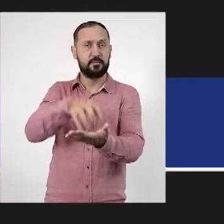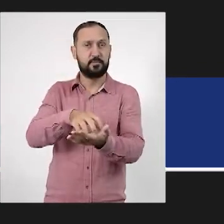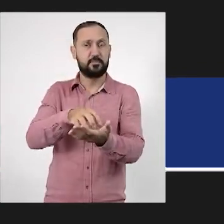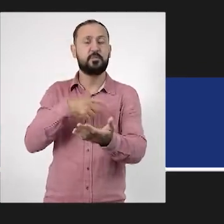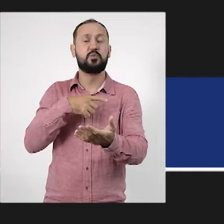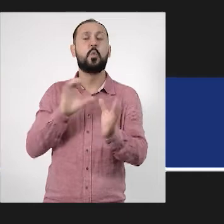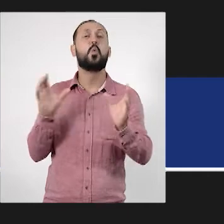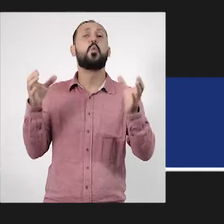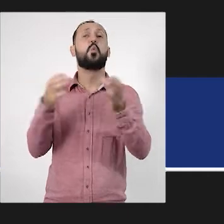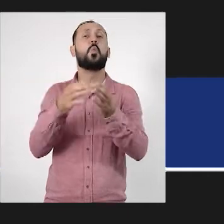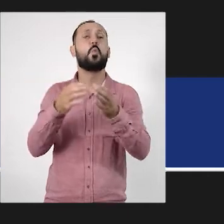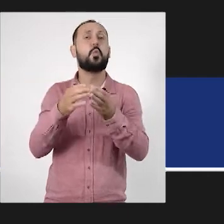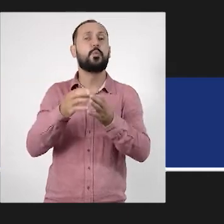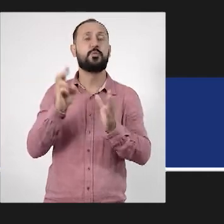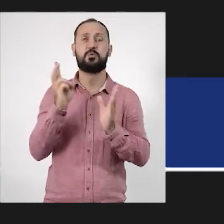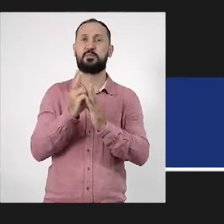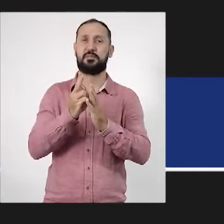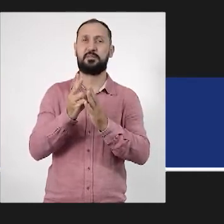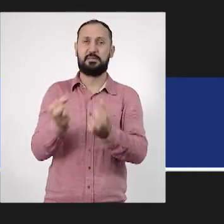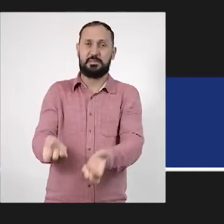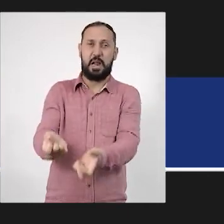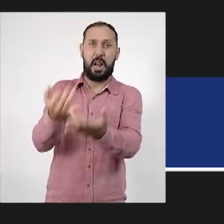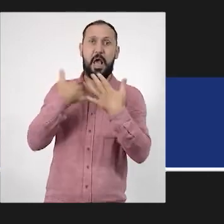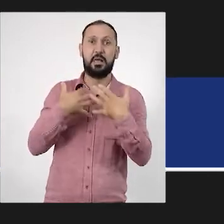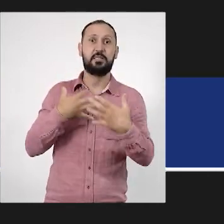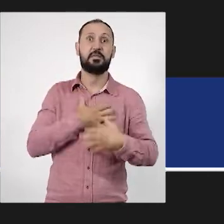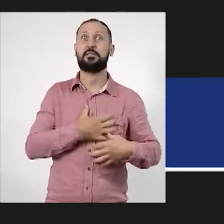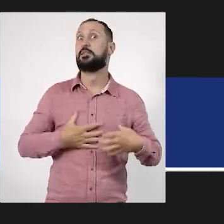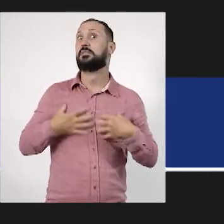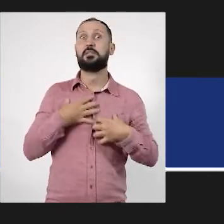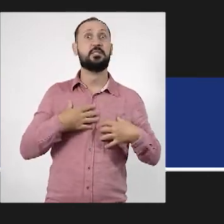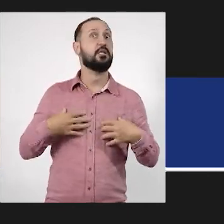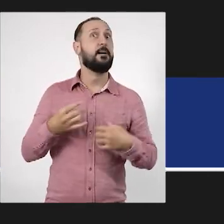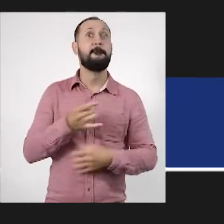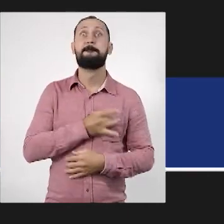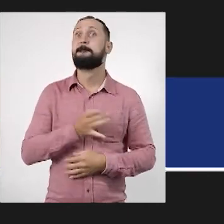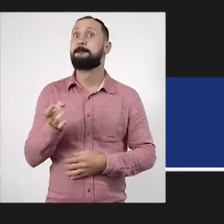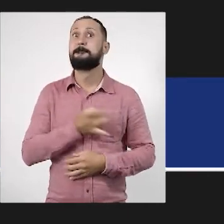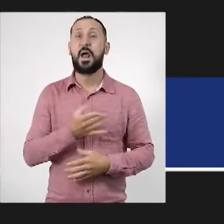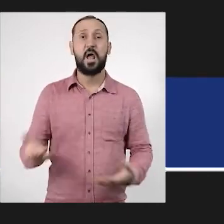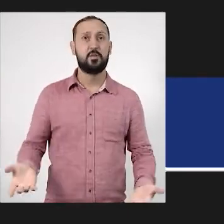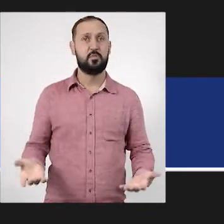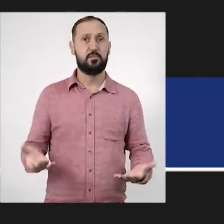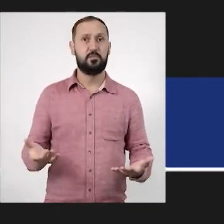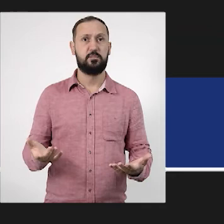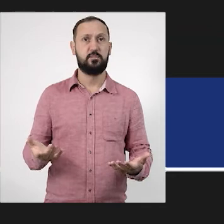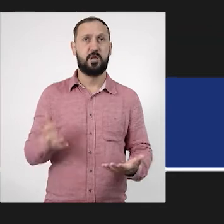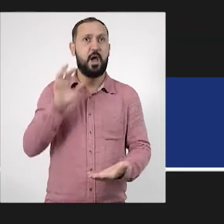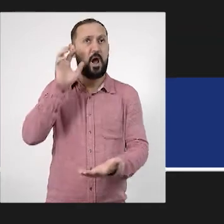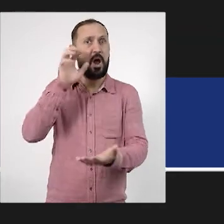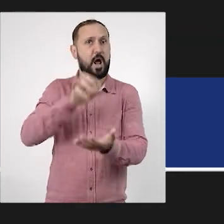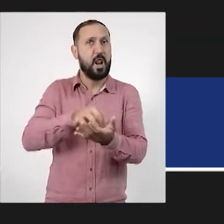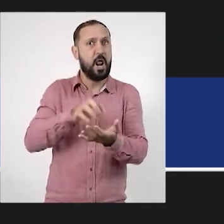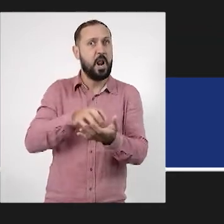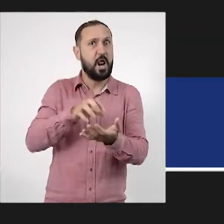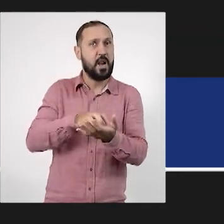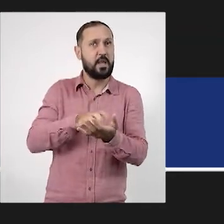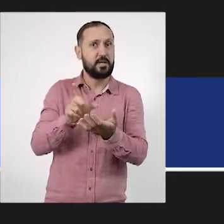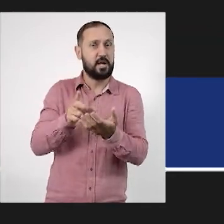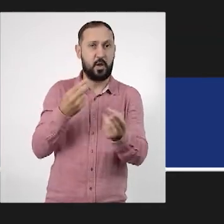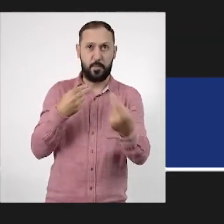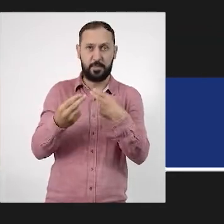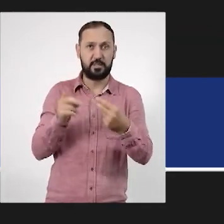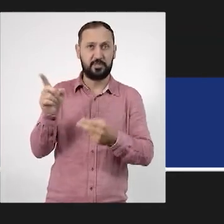dos Índios, e eles estão apavorados. A aldeia indígena de Dourados já